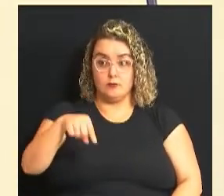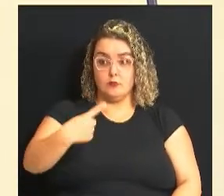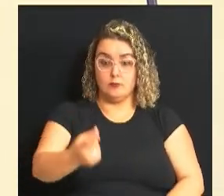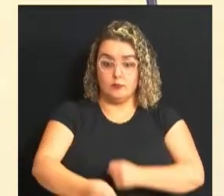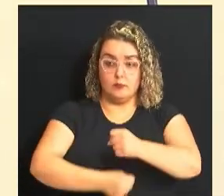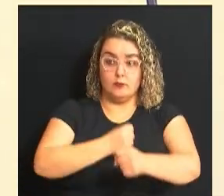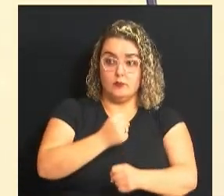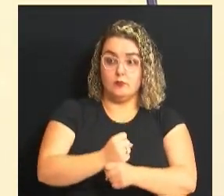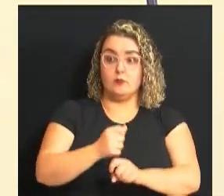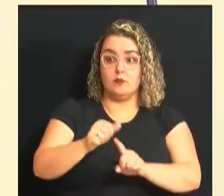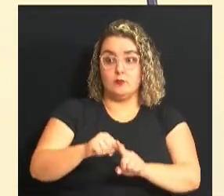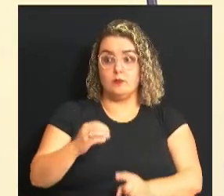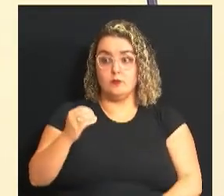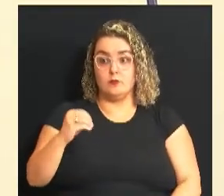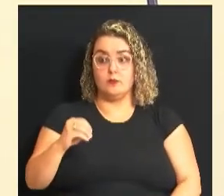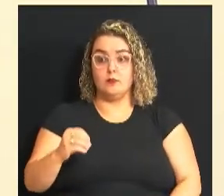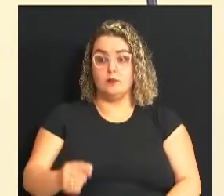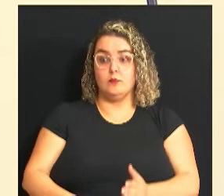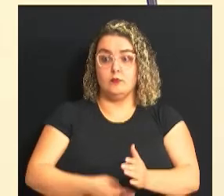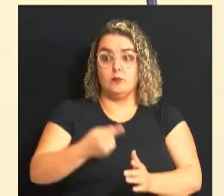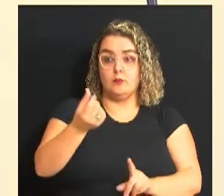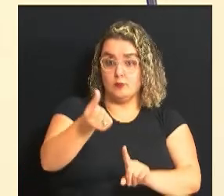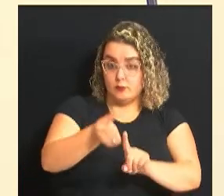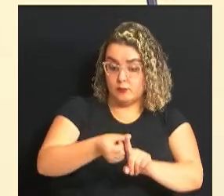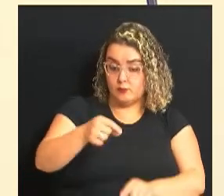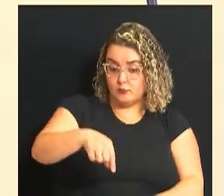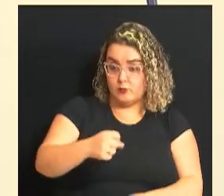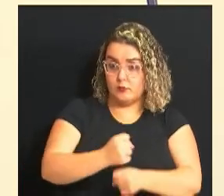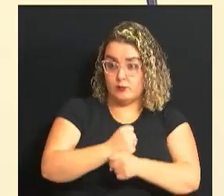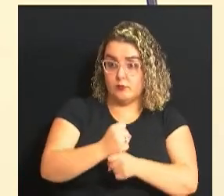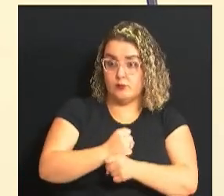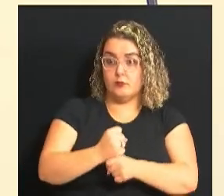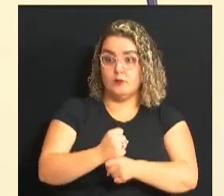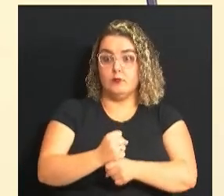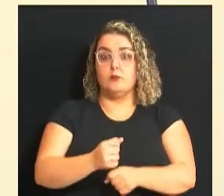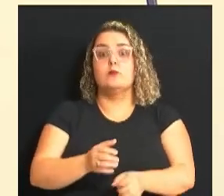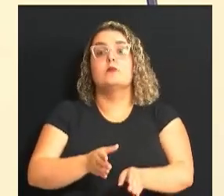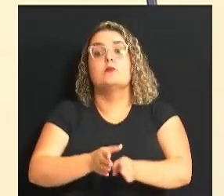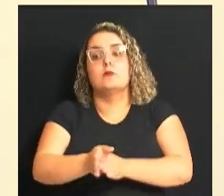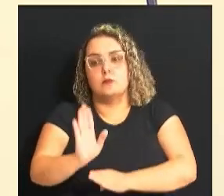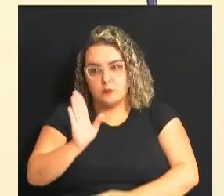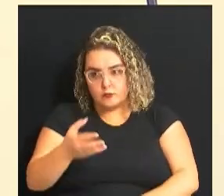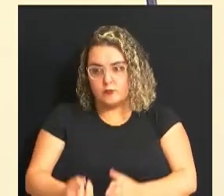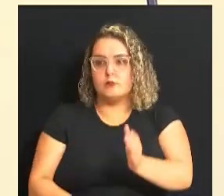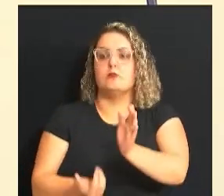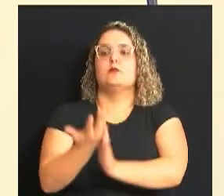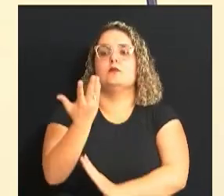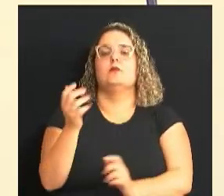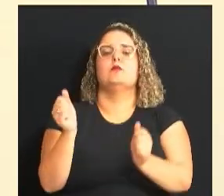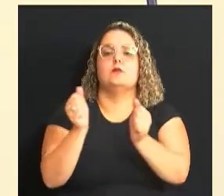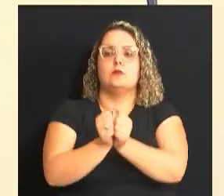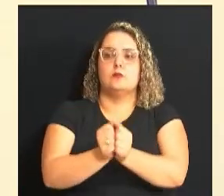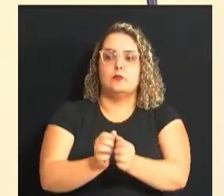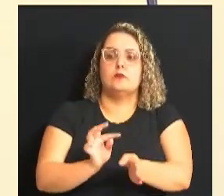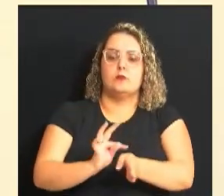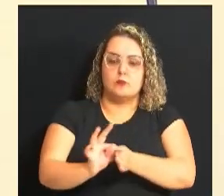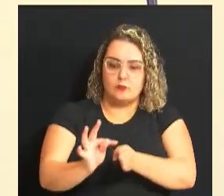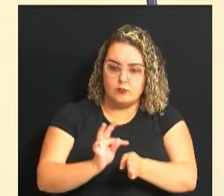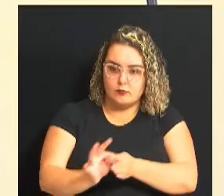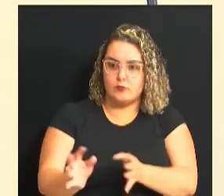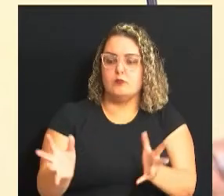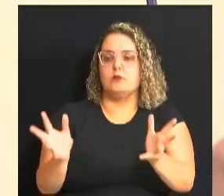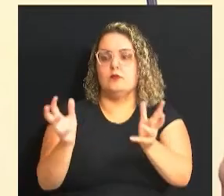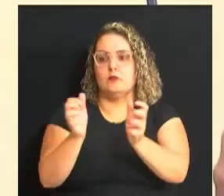em outubro. No primeiro semestre desse ano, o Conselho já criou um grupo, junto com os conselheiros tutelares, junto com